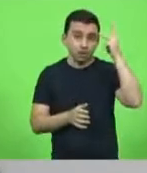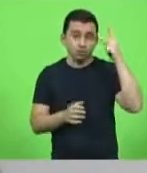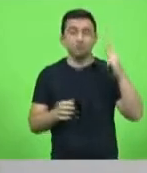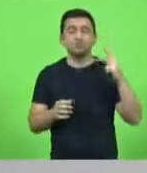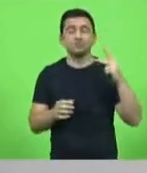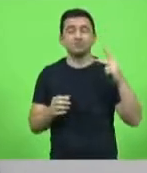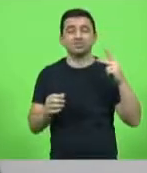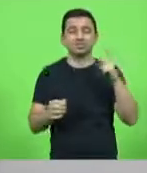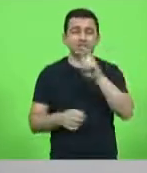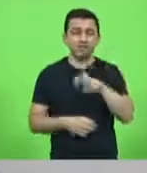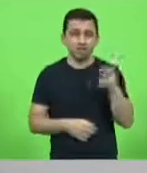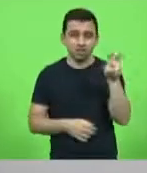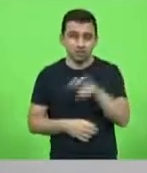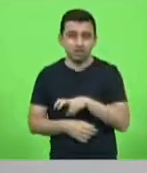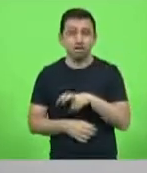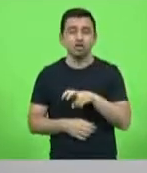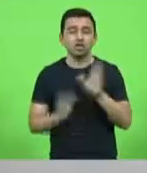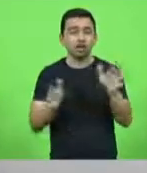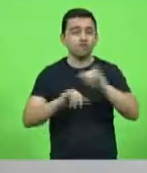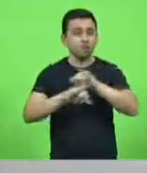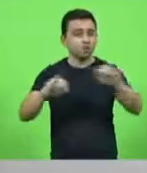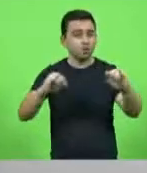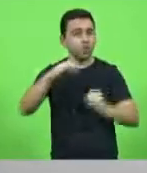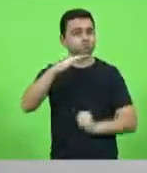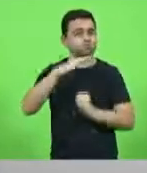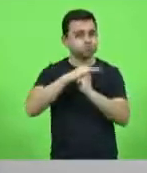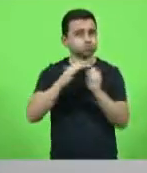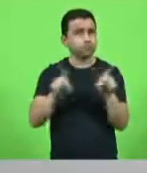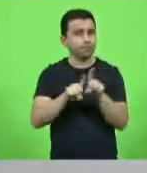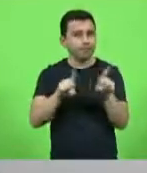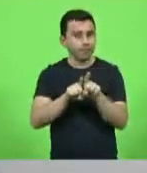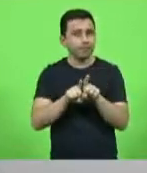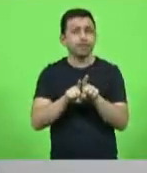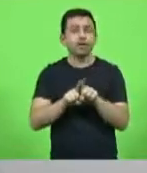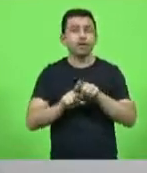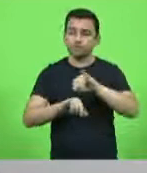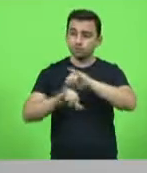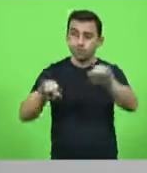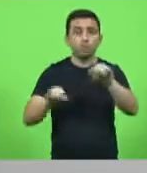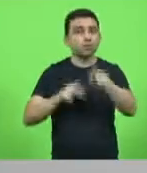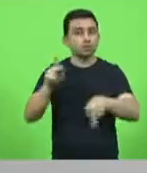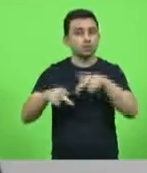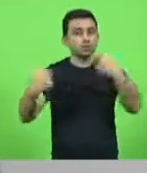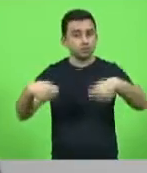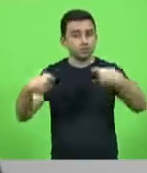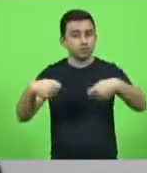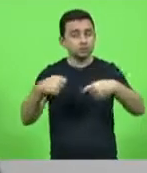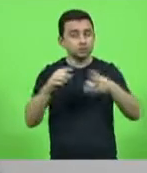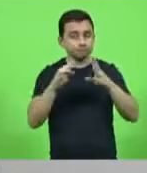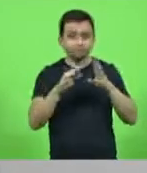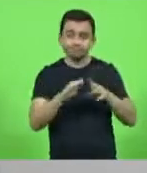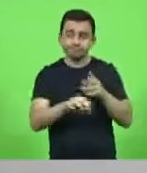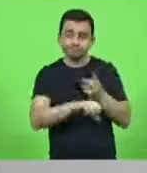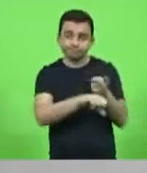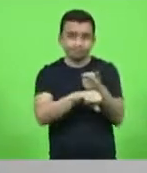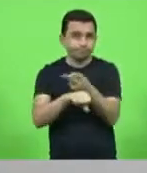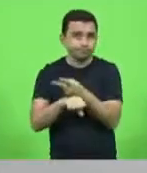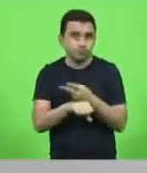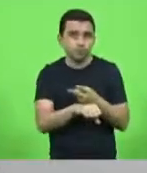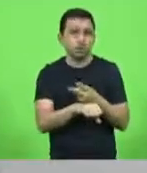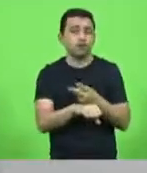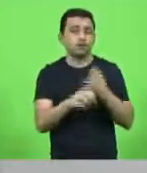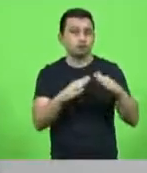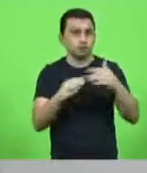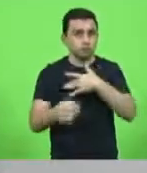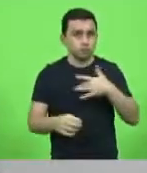superlotação ainda na sexta-feira orientando a população a procurar a rede de atenção básica no município e o